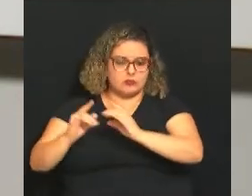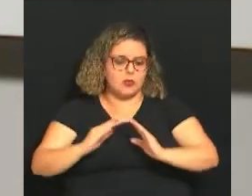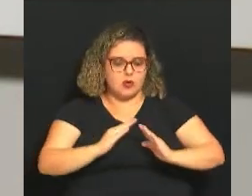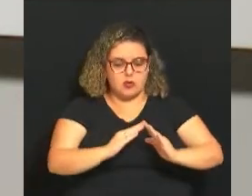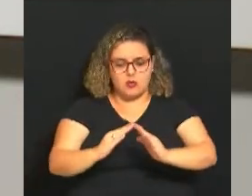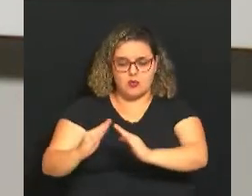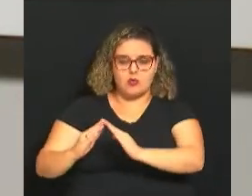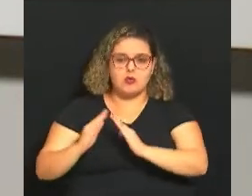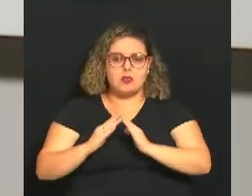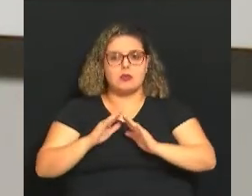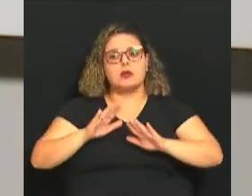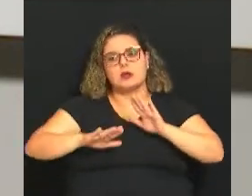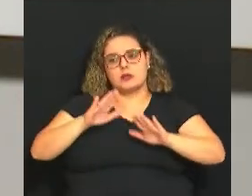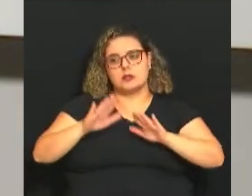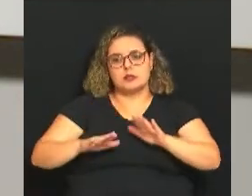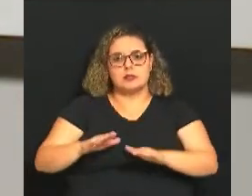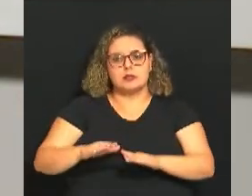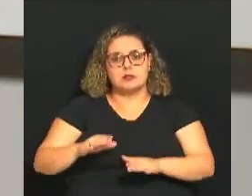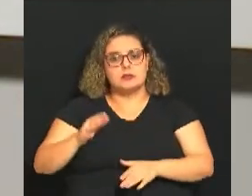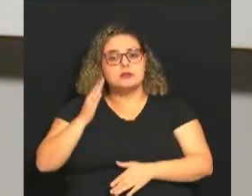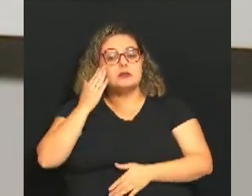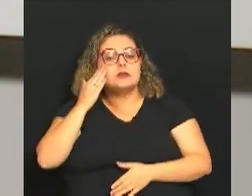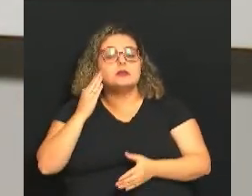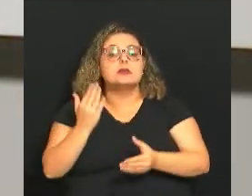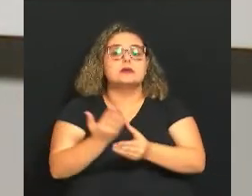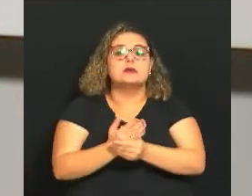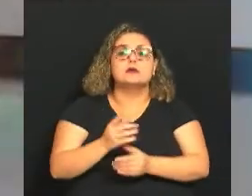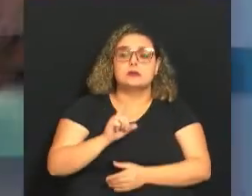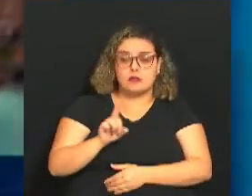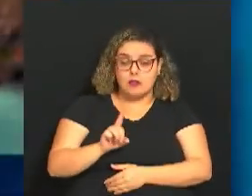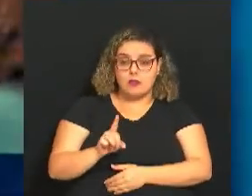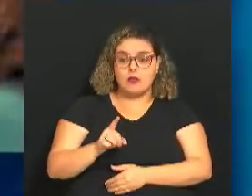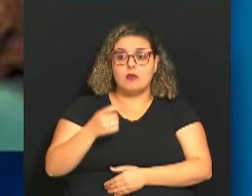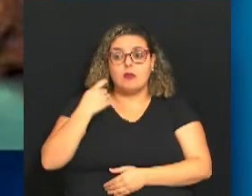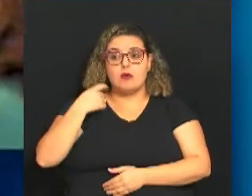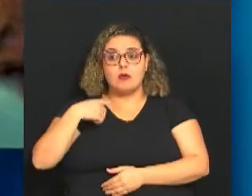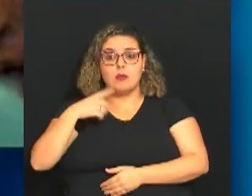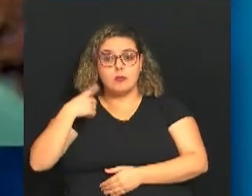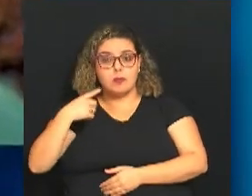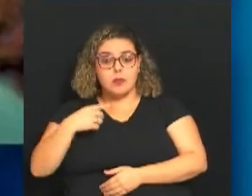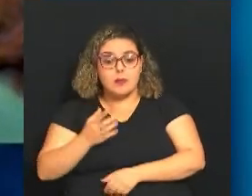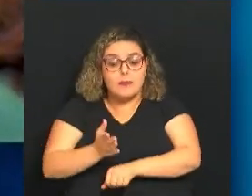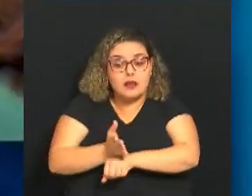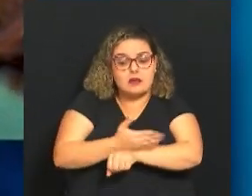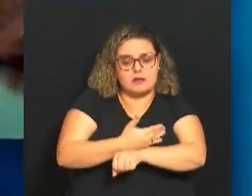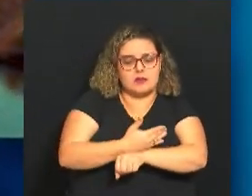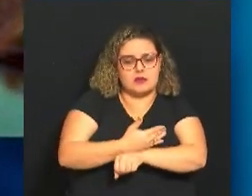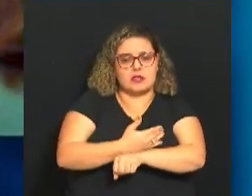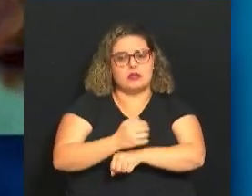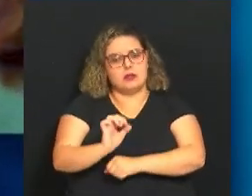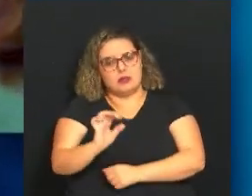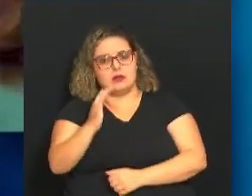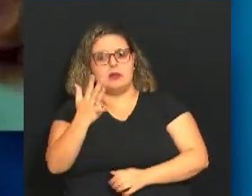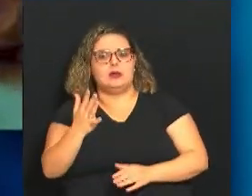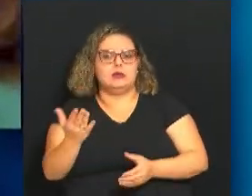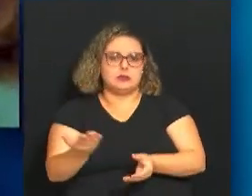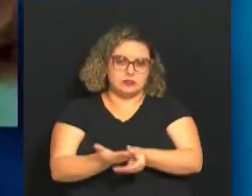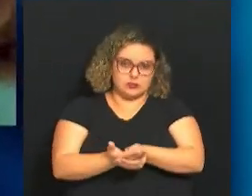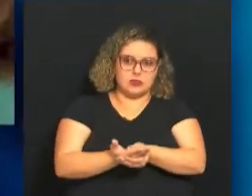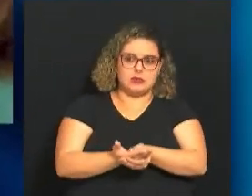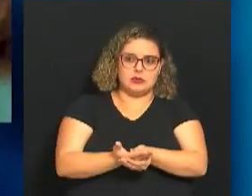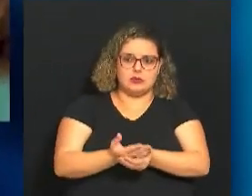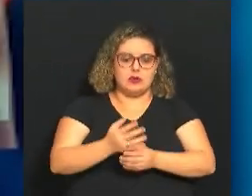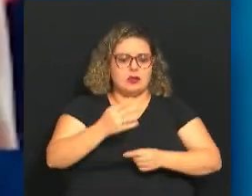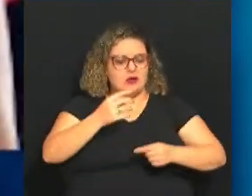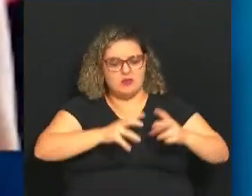muitos entendem que é só processo. Não, o advogado condominial ele é mais a parte preventiva para evitar que venha a ter processos, desde brigas